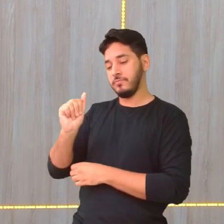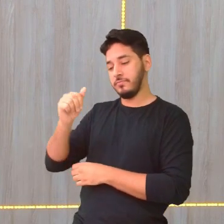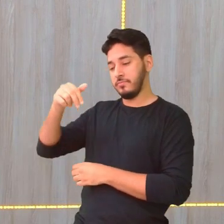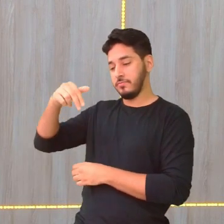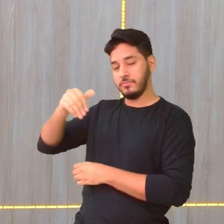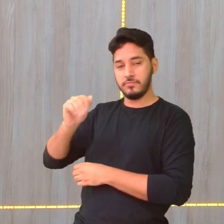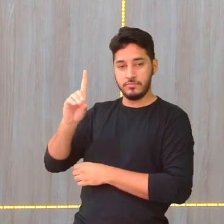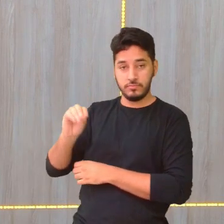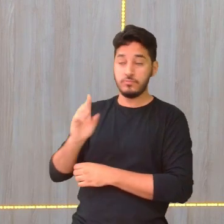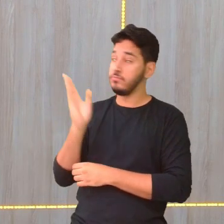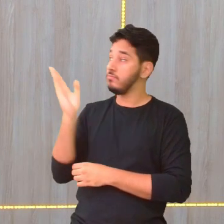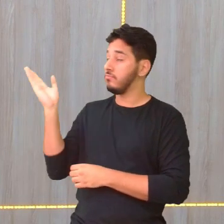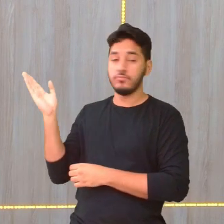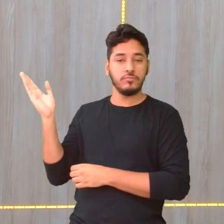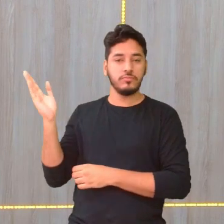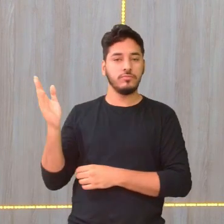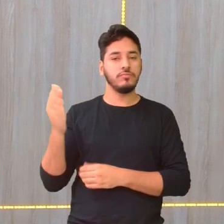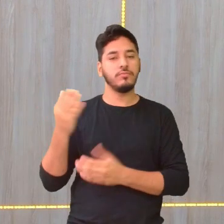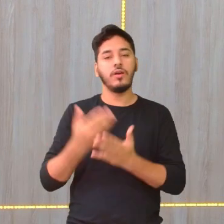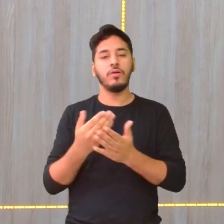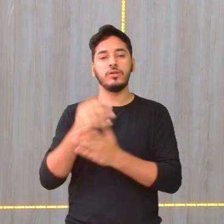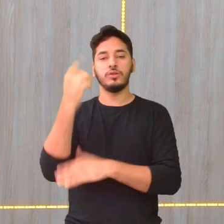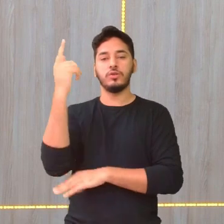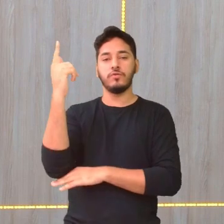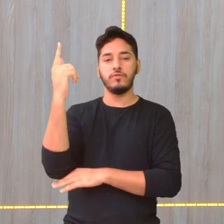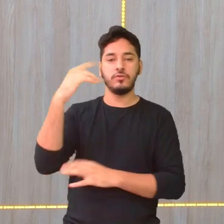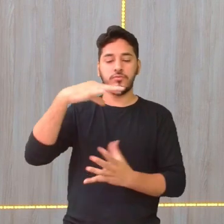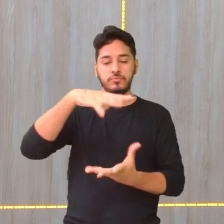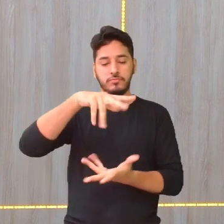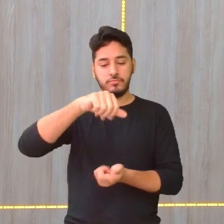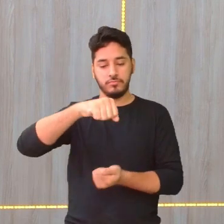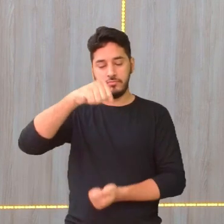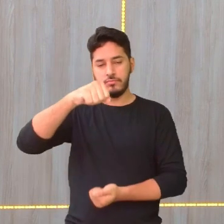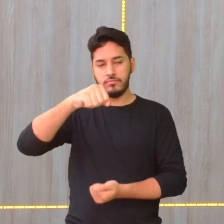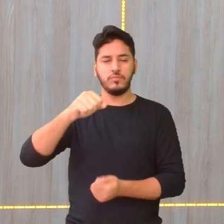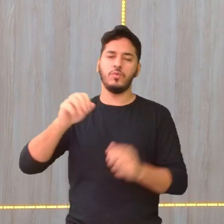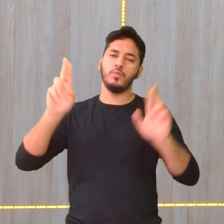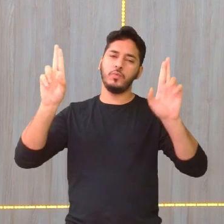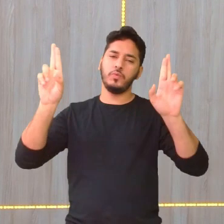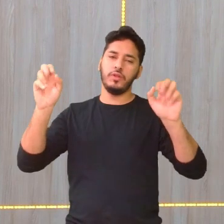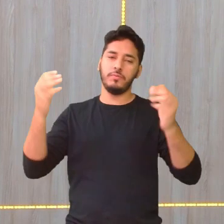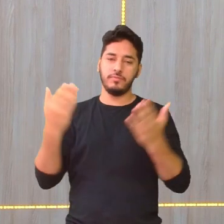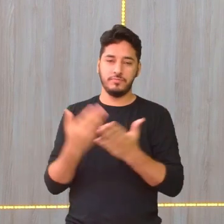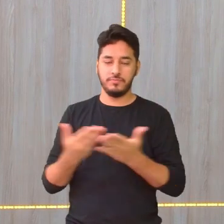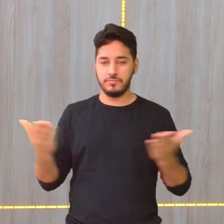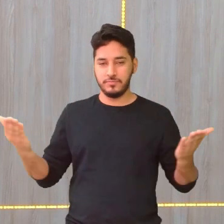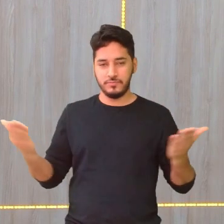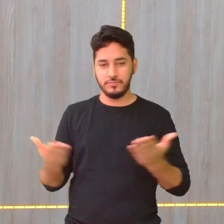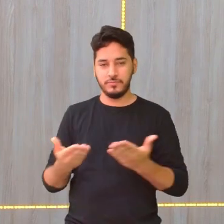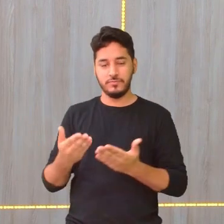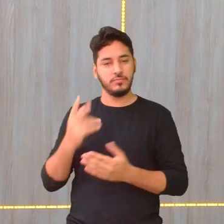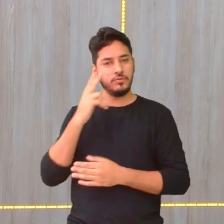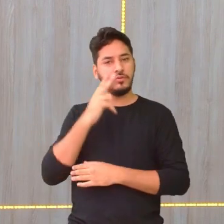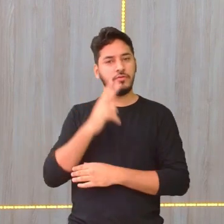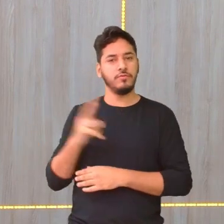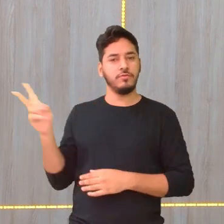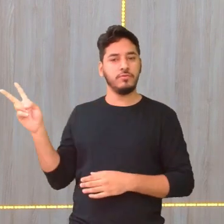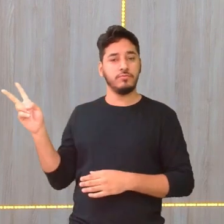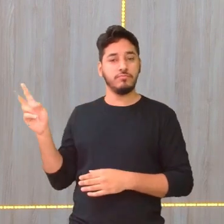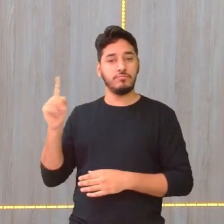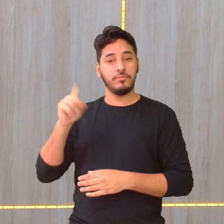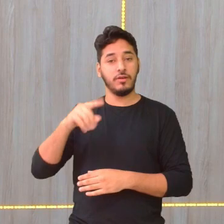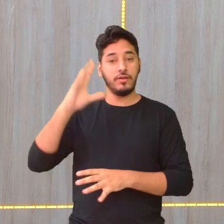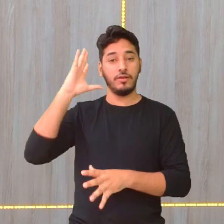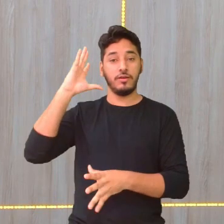uma aula de Geografia e Sustentabilidade. O tema da aula de hoje, como vocês já conseguem ver, é revisão,